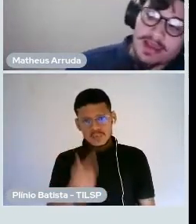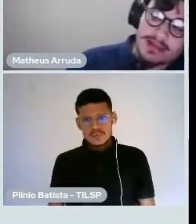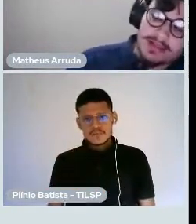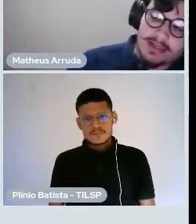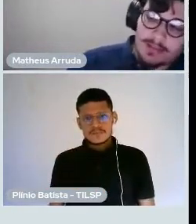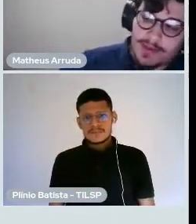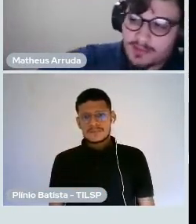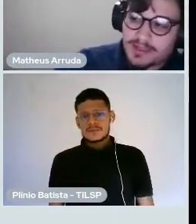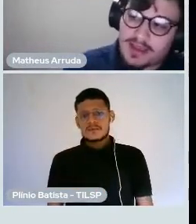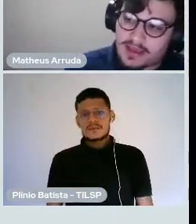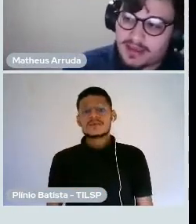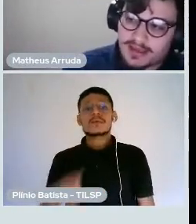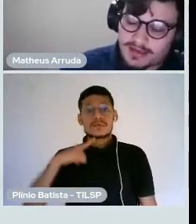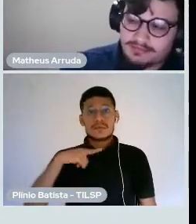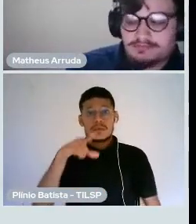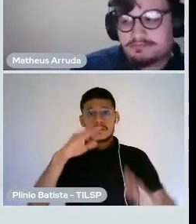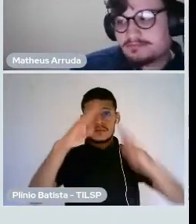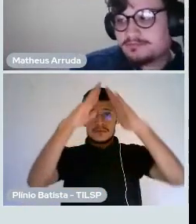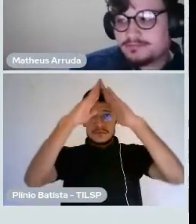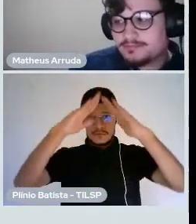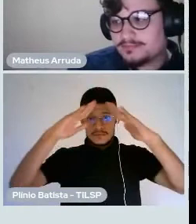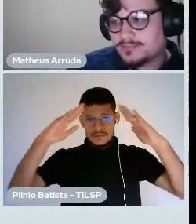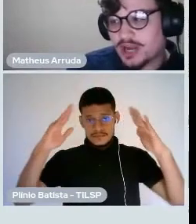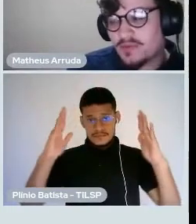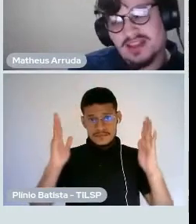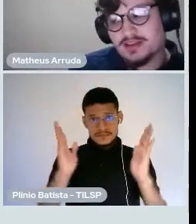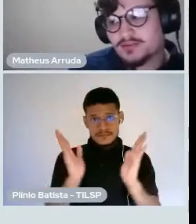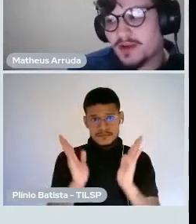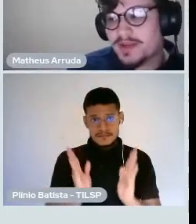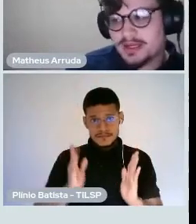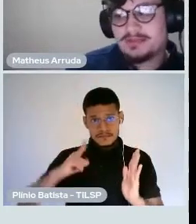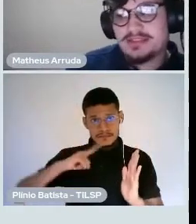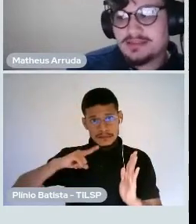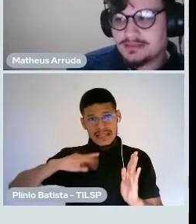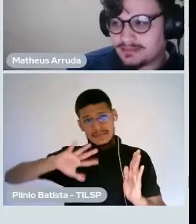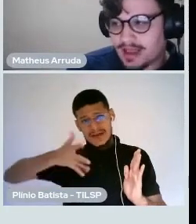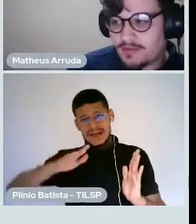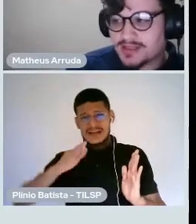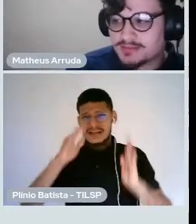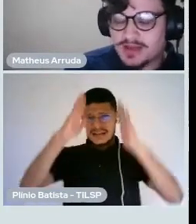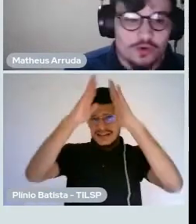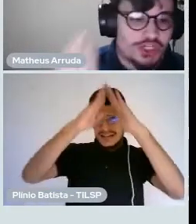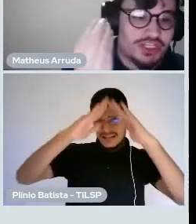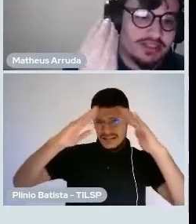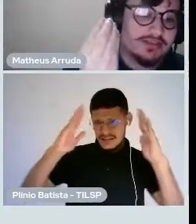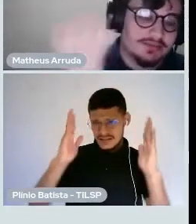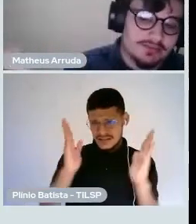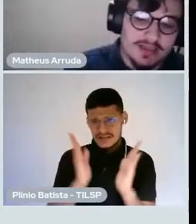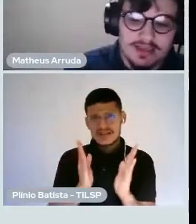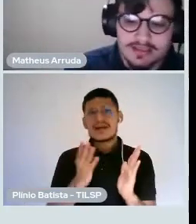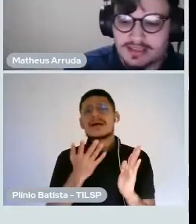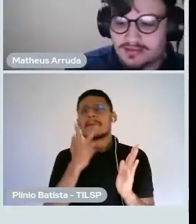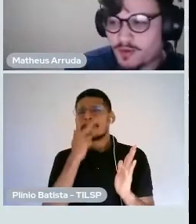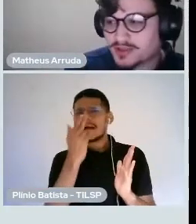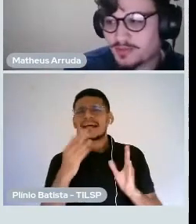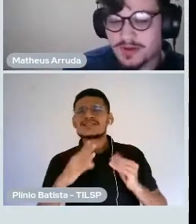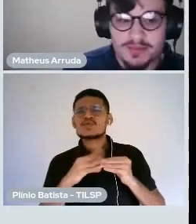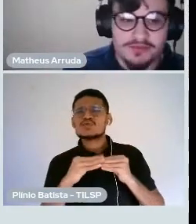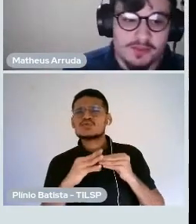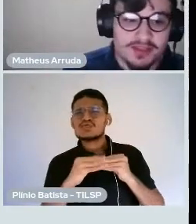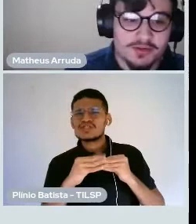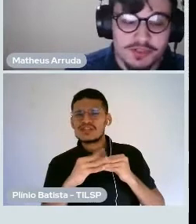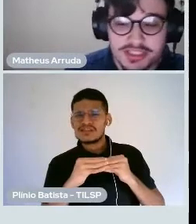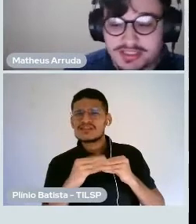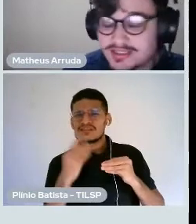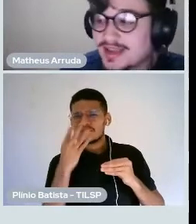Tá? E aí a gente tem essa pirâmide aí que já não é tanto uma pirâmide, é quase uma coxinha, né? A gente tem quase uma